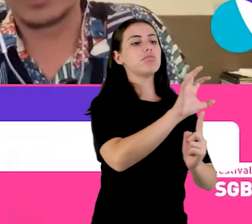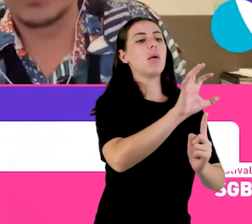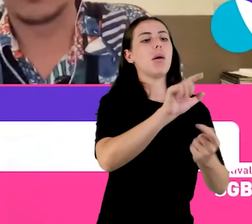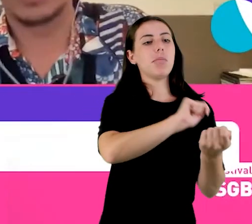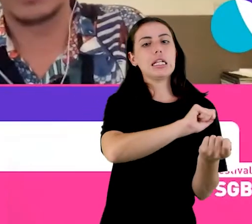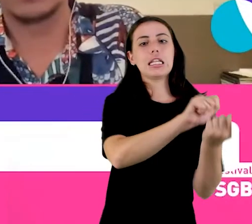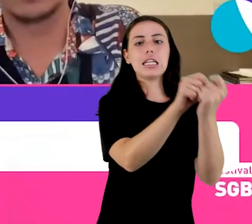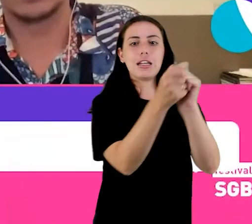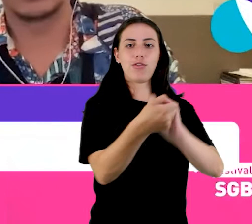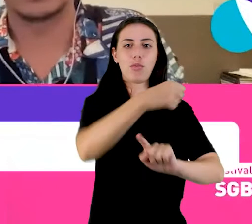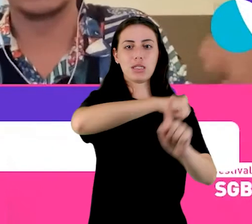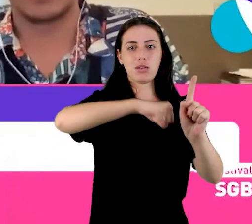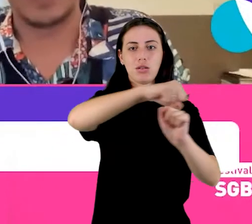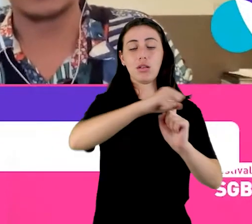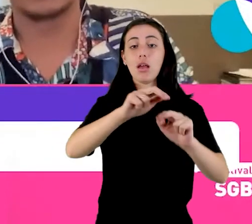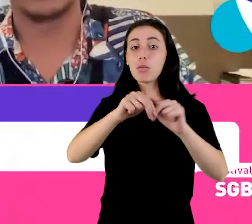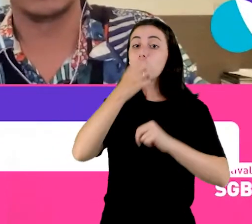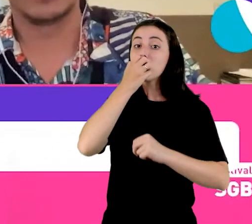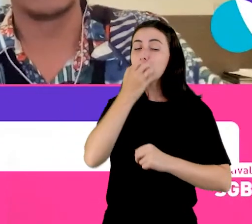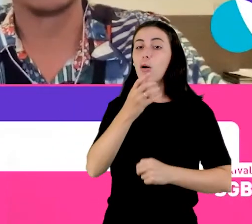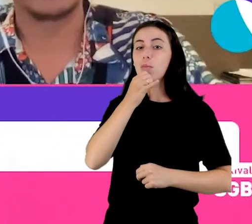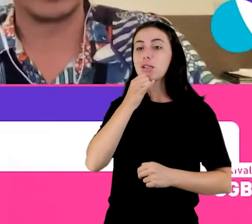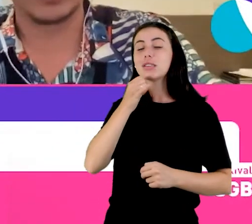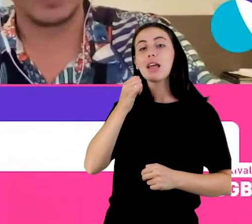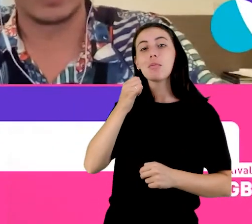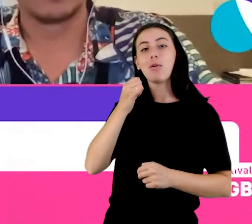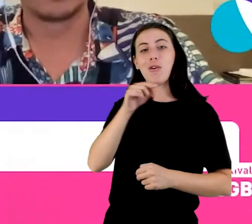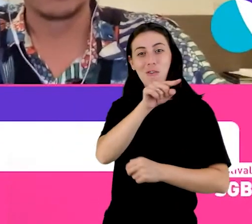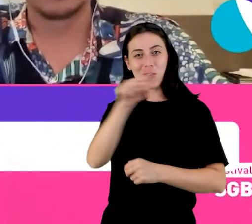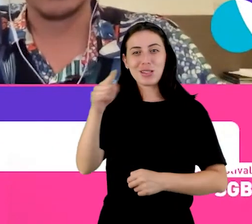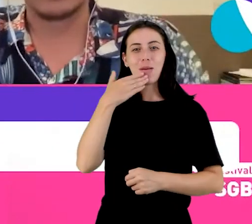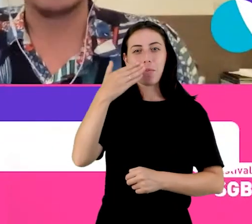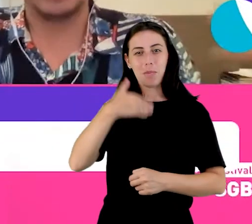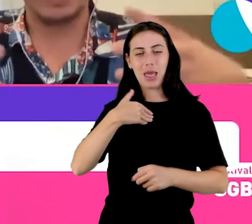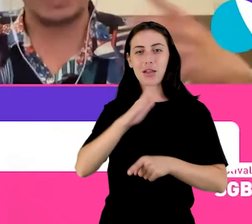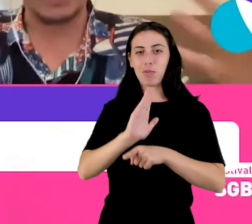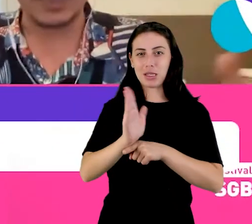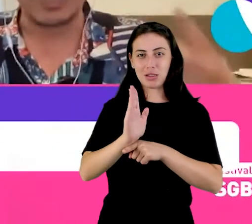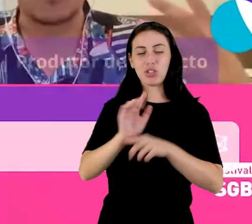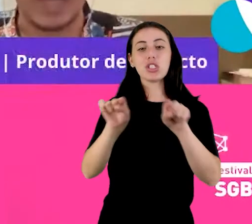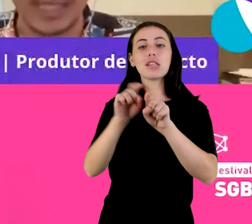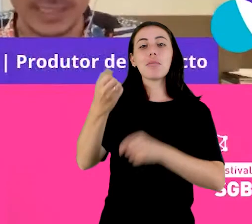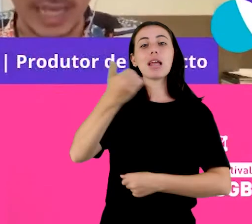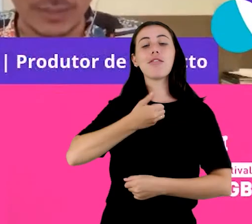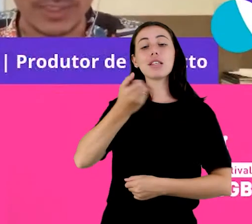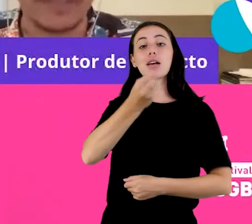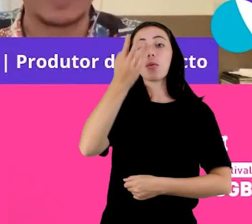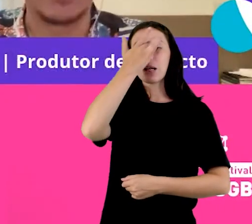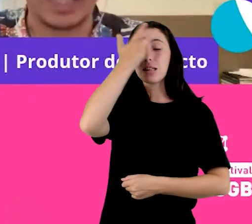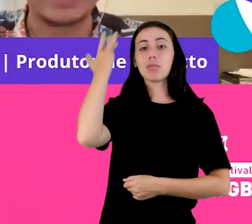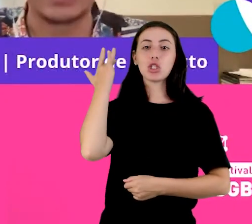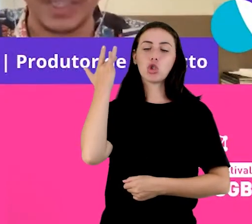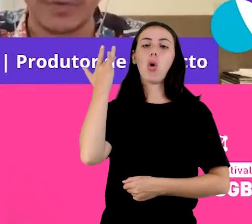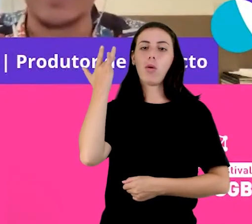muito importante, muito potente de gerar esse debate e esse potencial de transformação. Então, a gente poder compilar esses dados, assim,